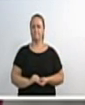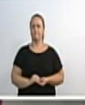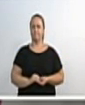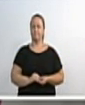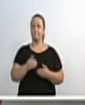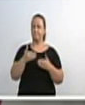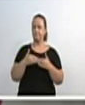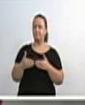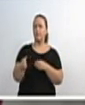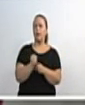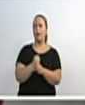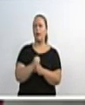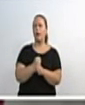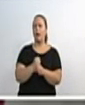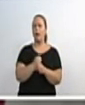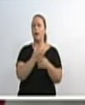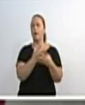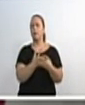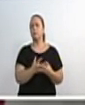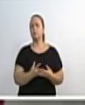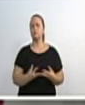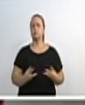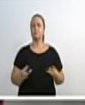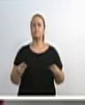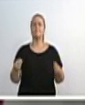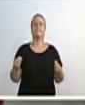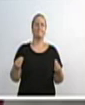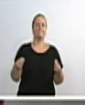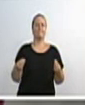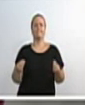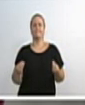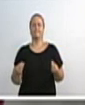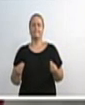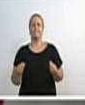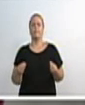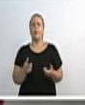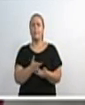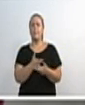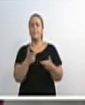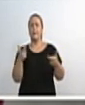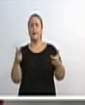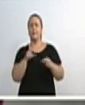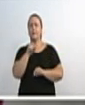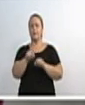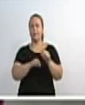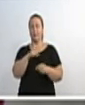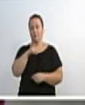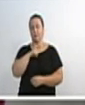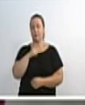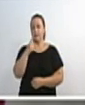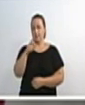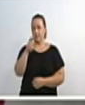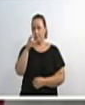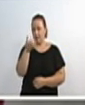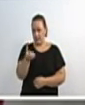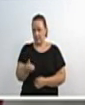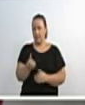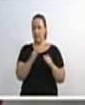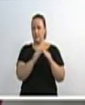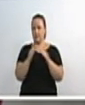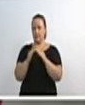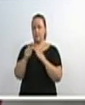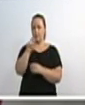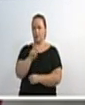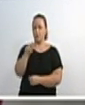Os anos se passaram e acabou o número 2, boa parte delas, hoje nós temos 156 em Blumenau, gente, para vocês terem uma